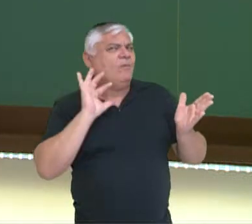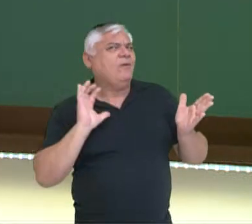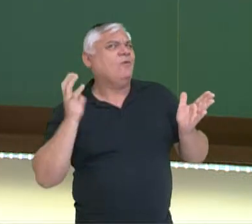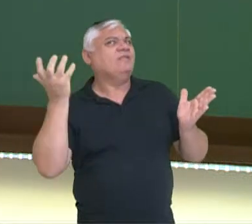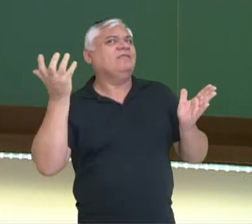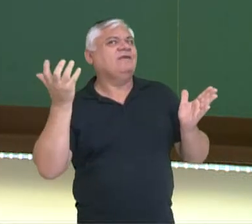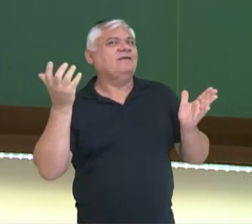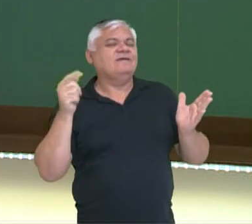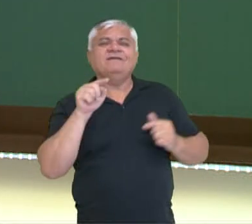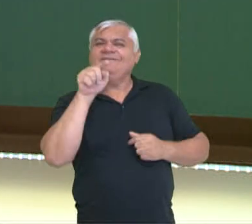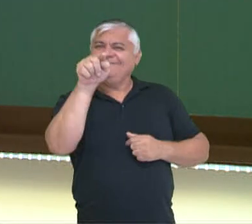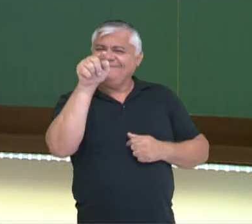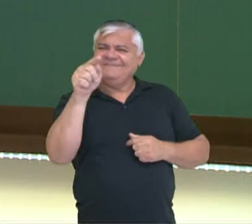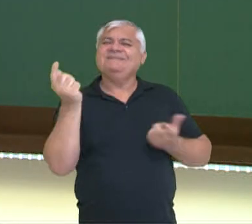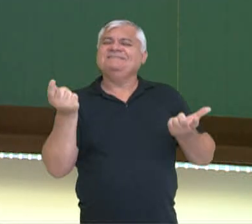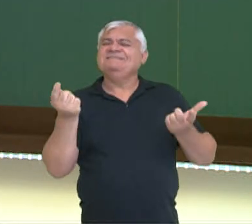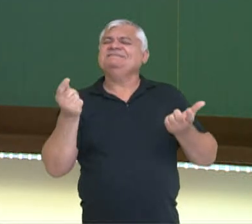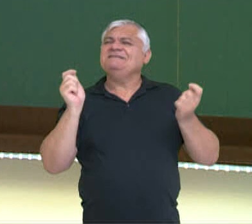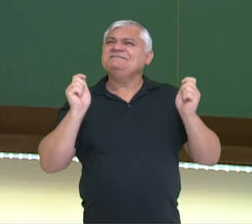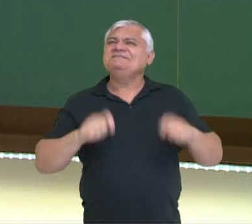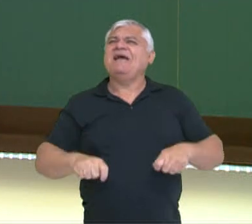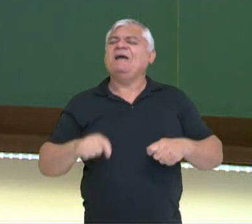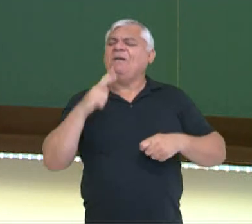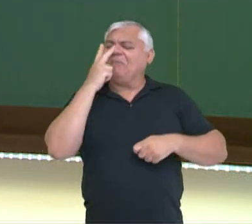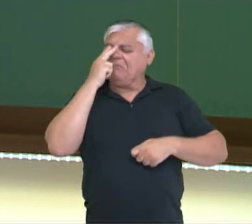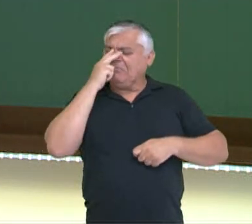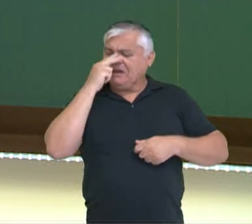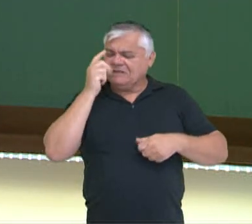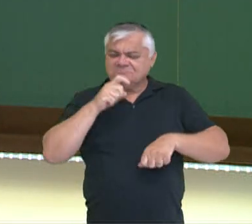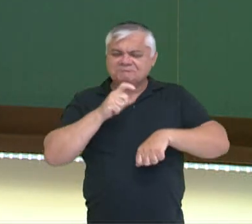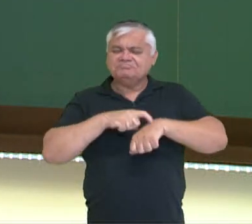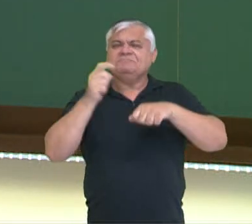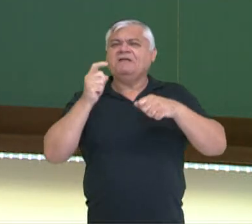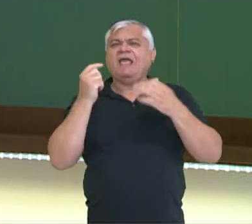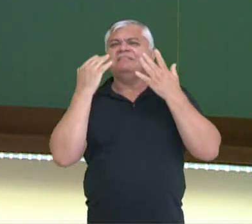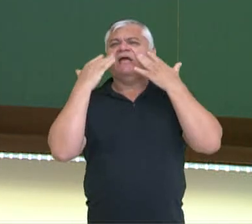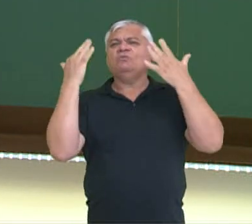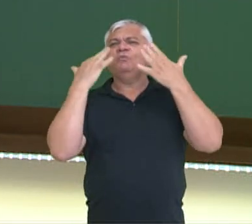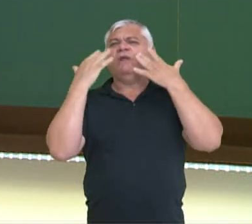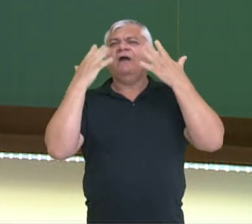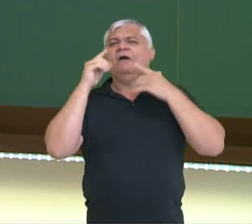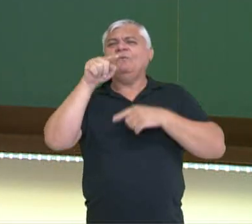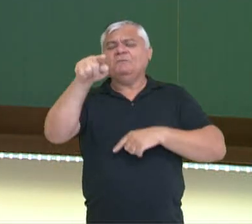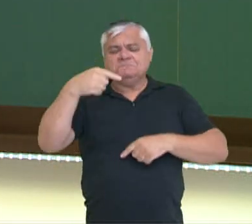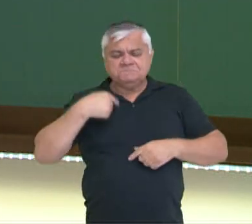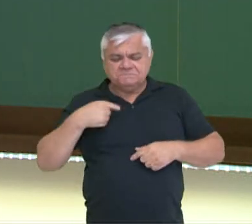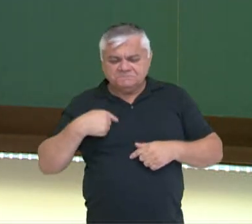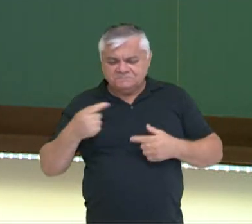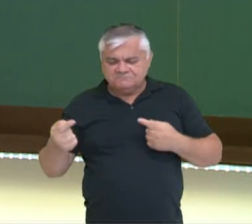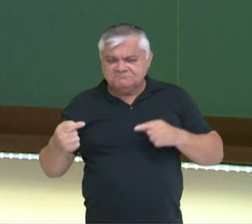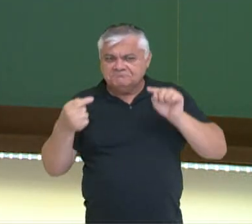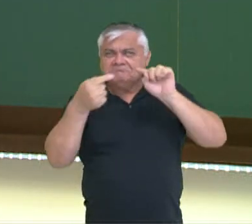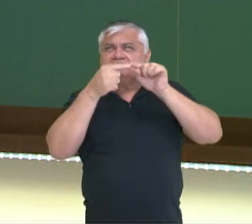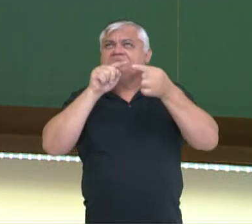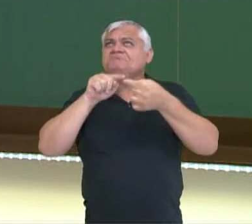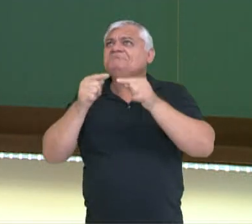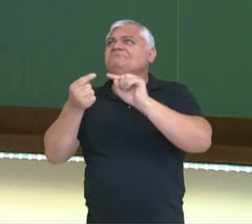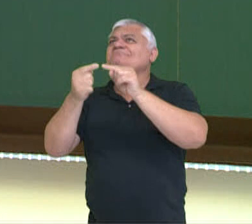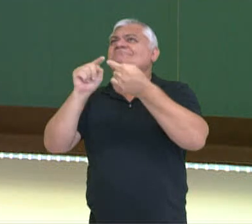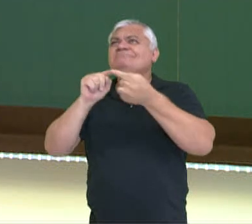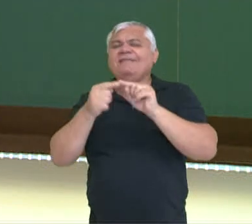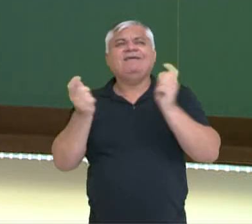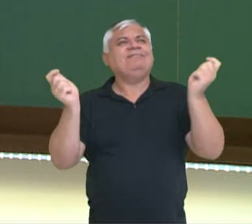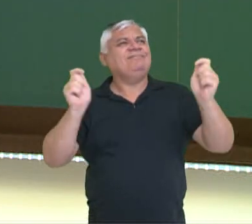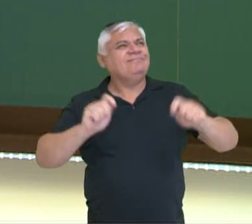acontece? Você acaba, automaticamente, intuitivamente, fazendo essas associações,